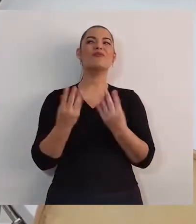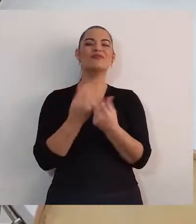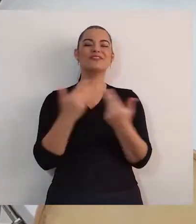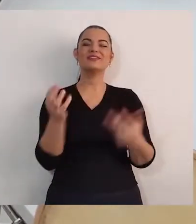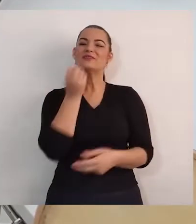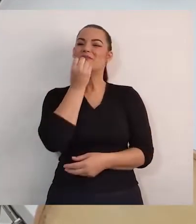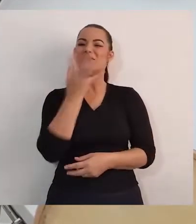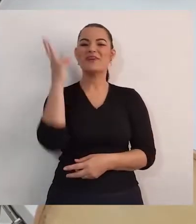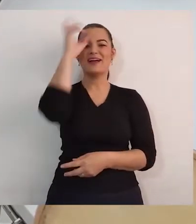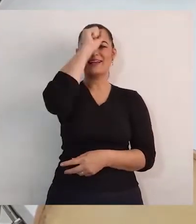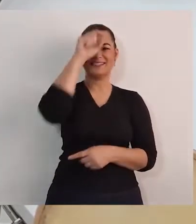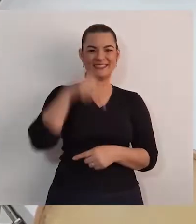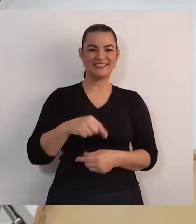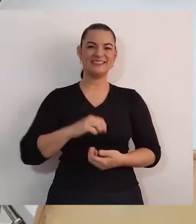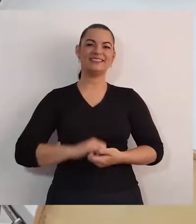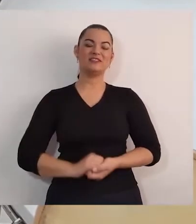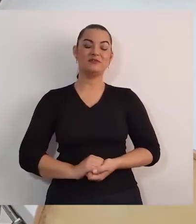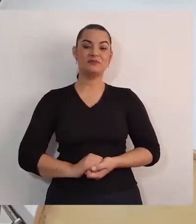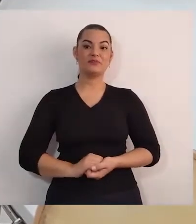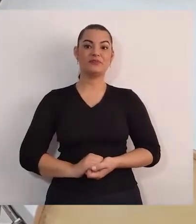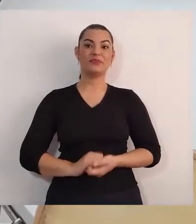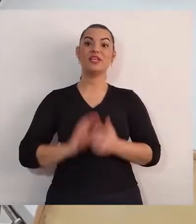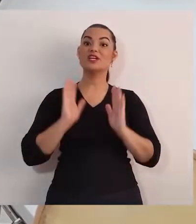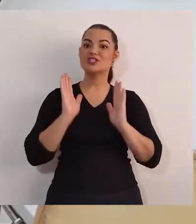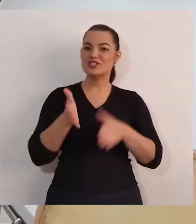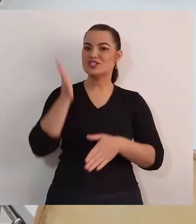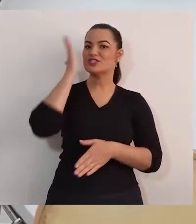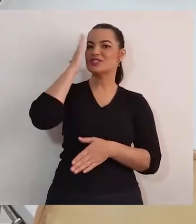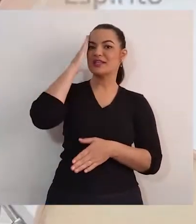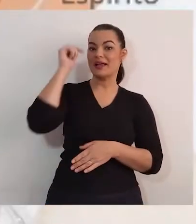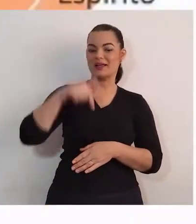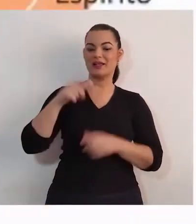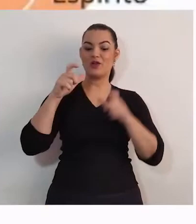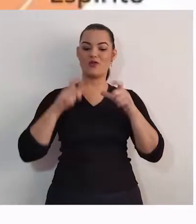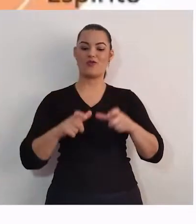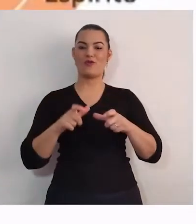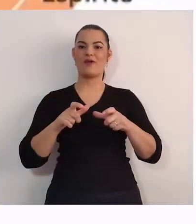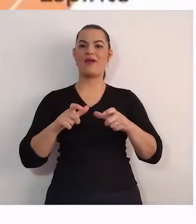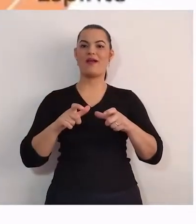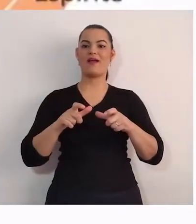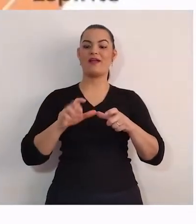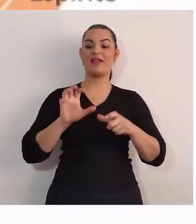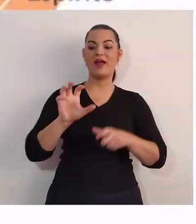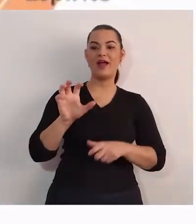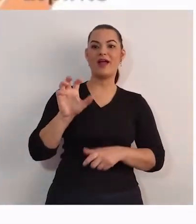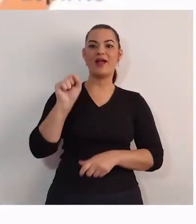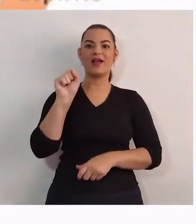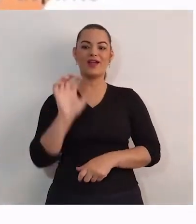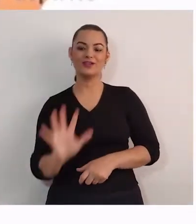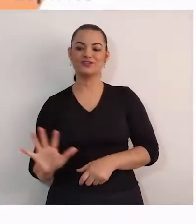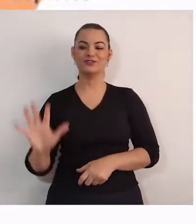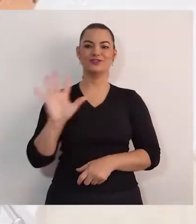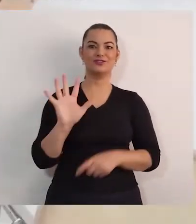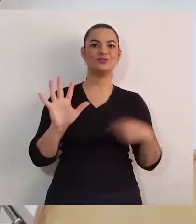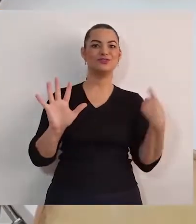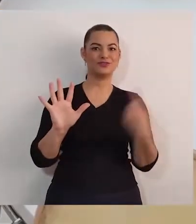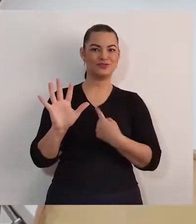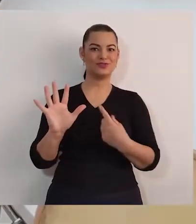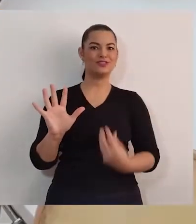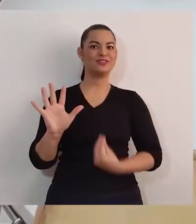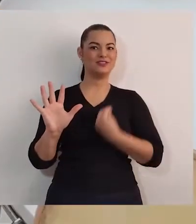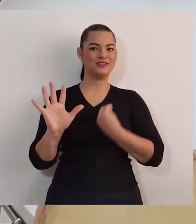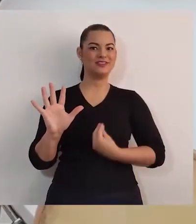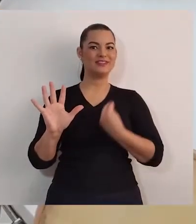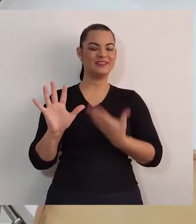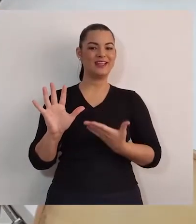aqui. Vimos que aqui na região onde estamos, que é a região sudeste, existe a